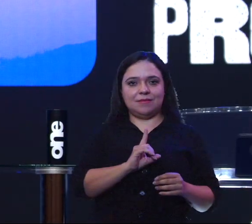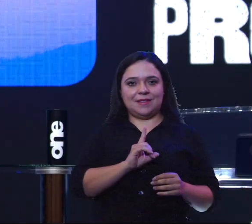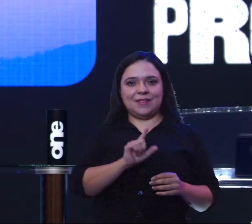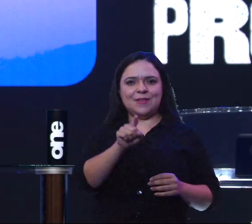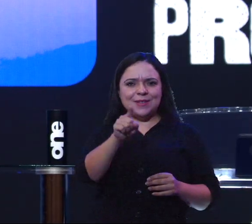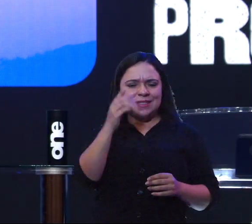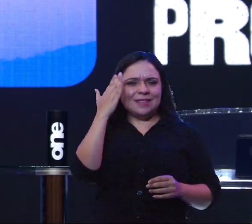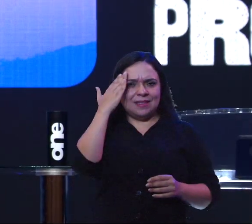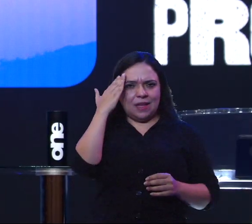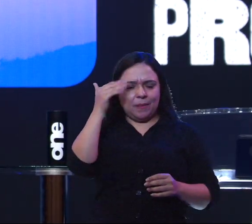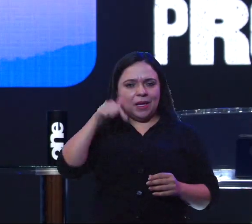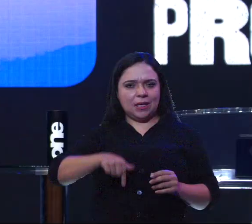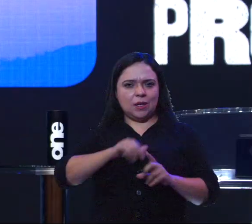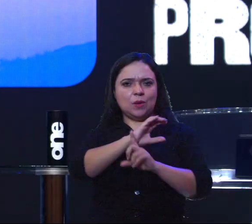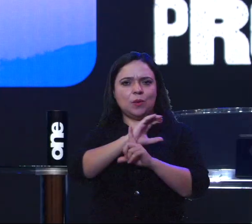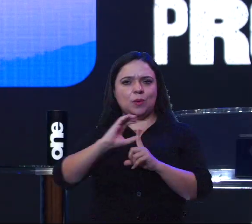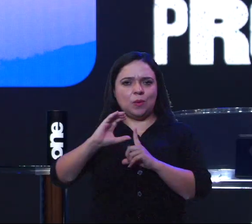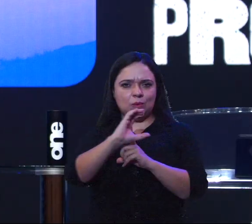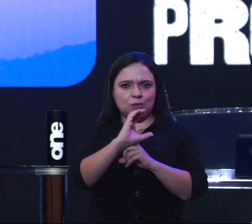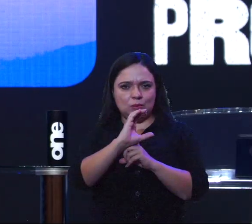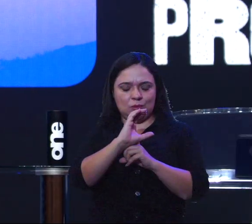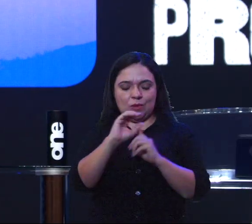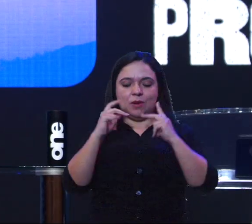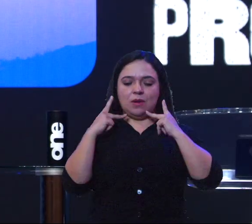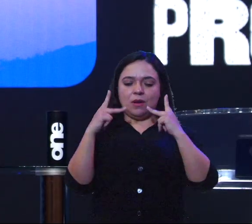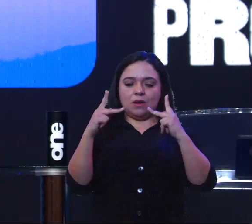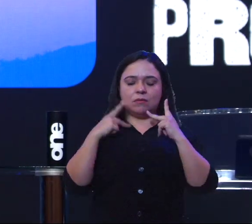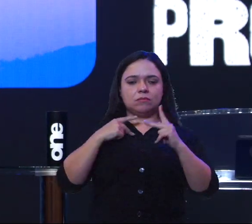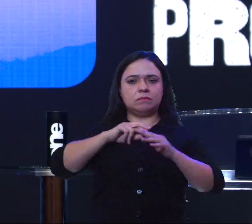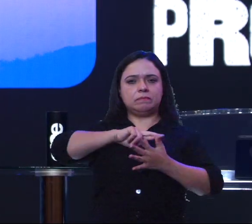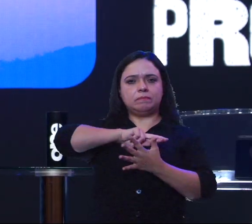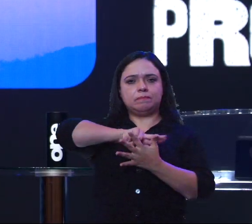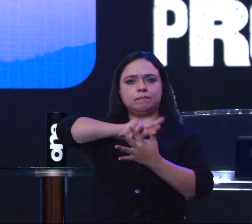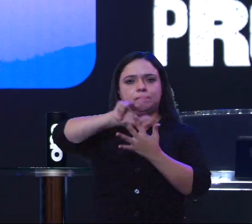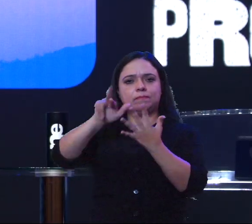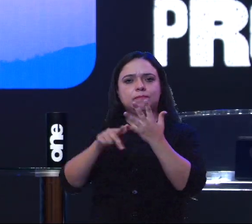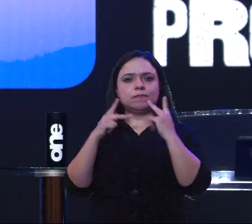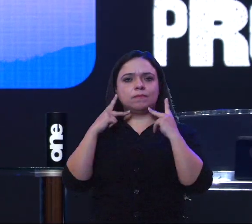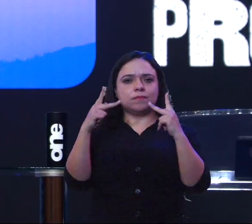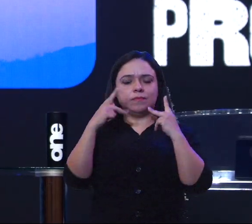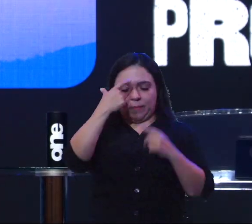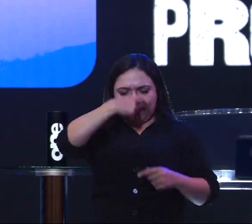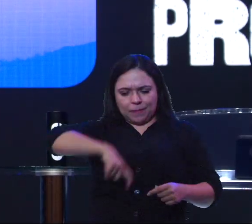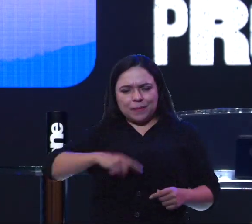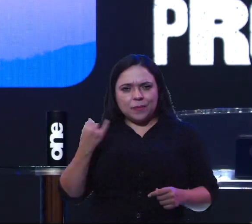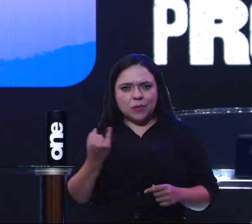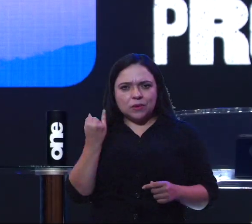aqui, todo sábado prega um cara diferente? Não importa quem prega,